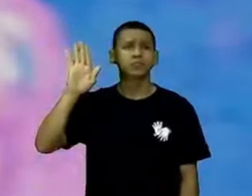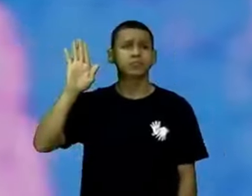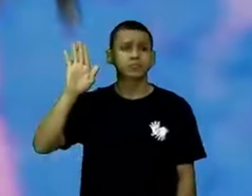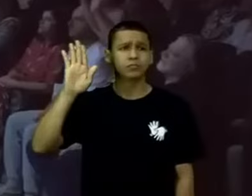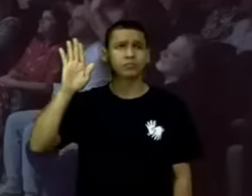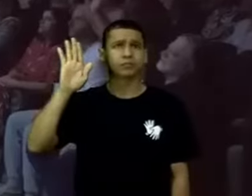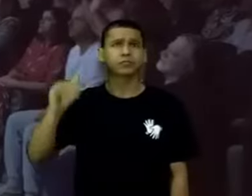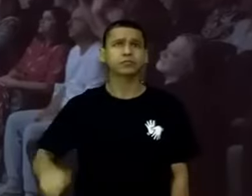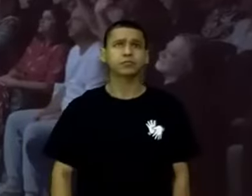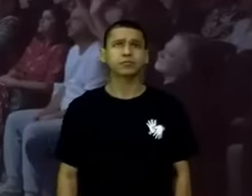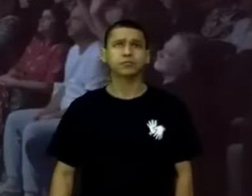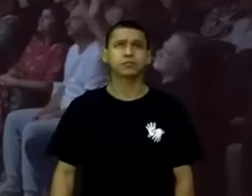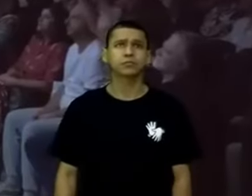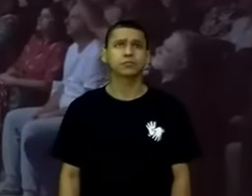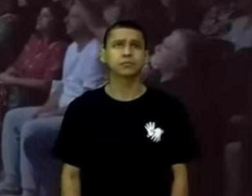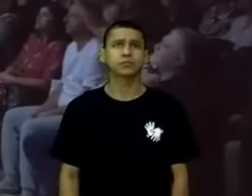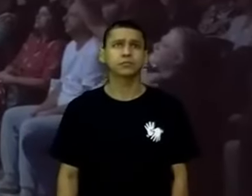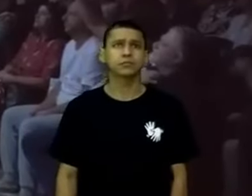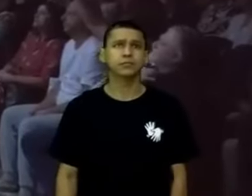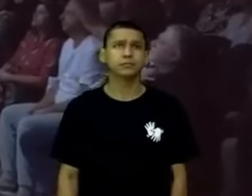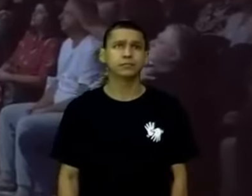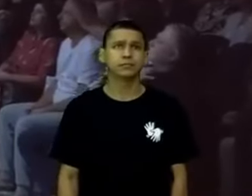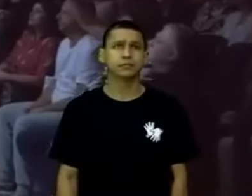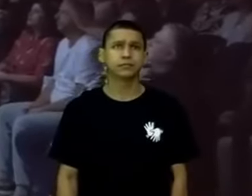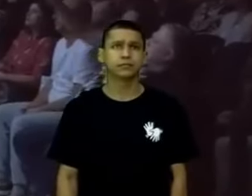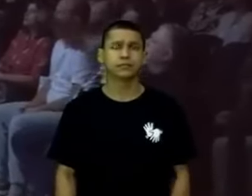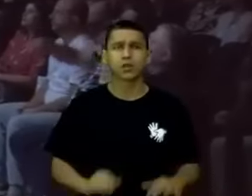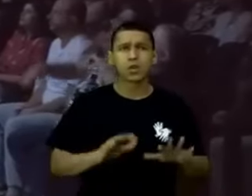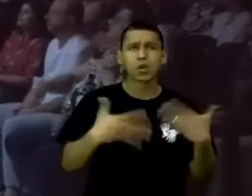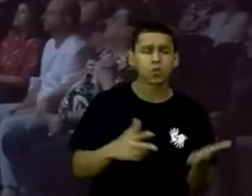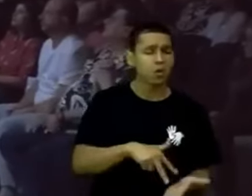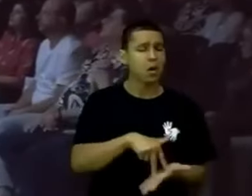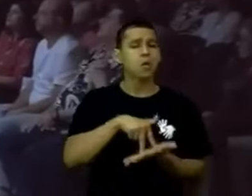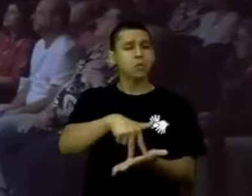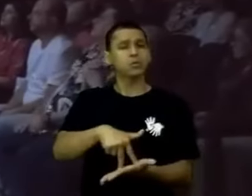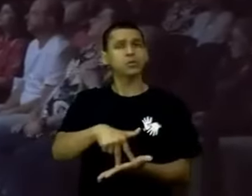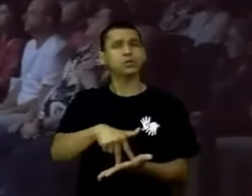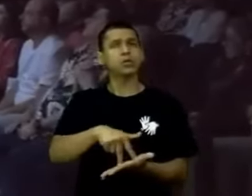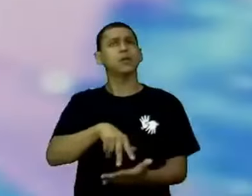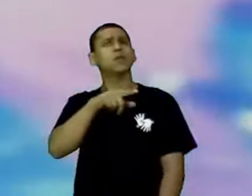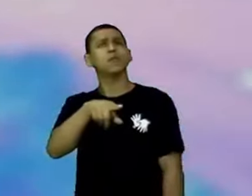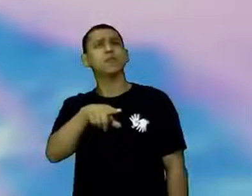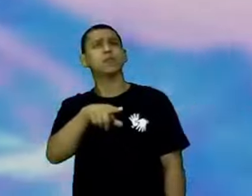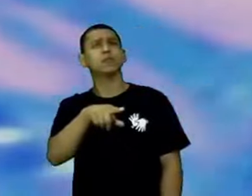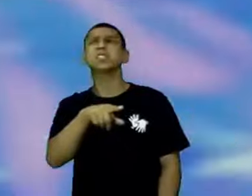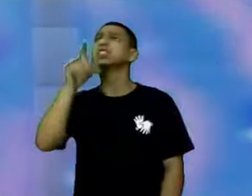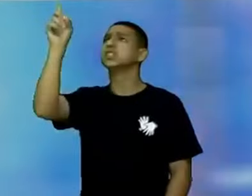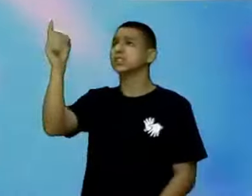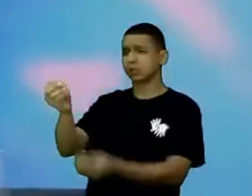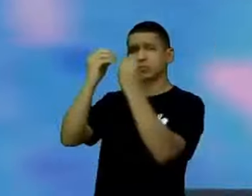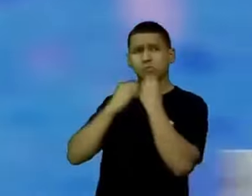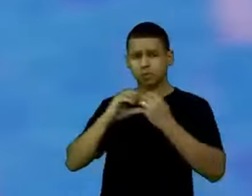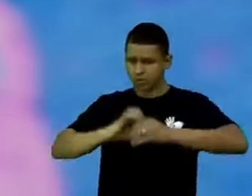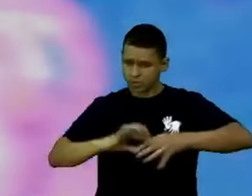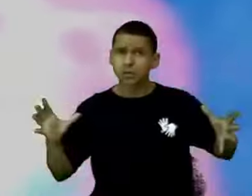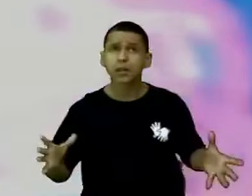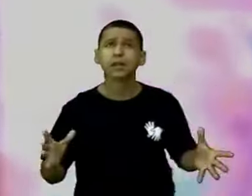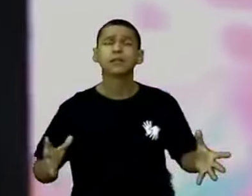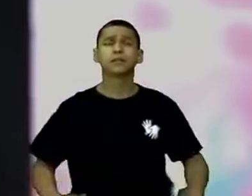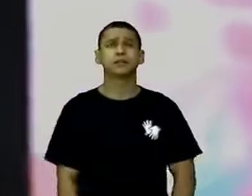vai poder invalidar. Qual é a posição que você tem tomado mediante a liberação que tem sido feita neste